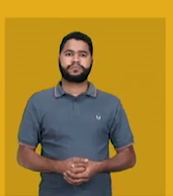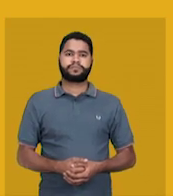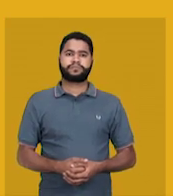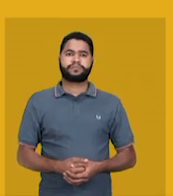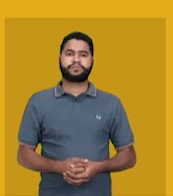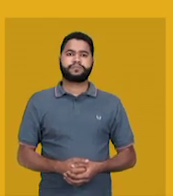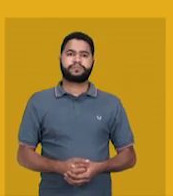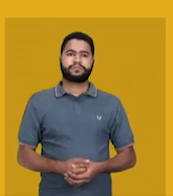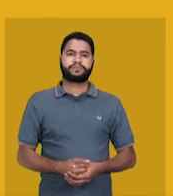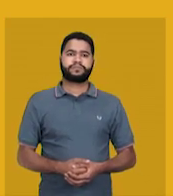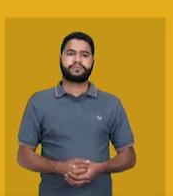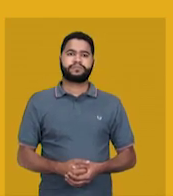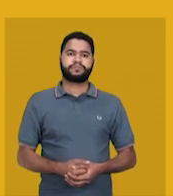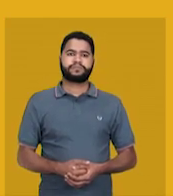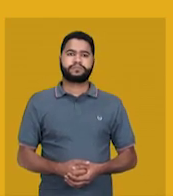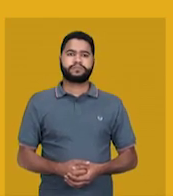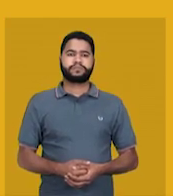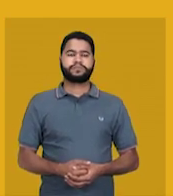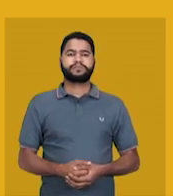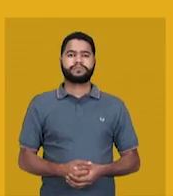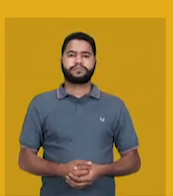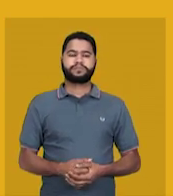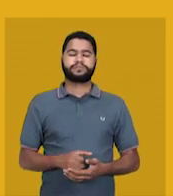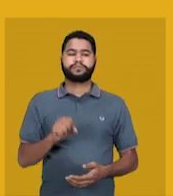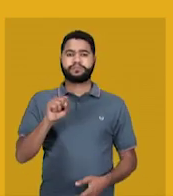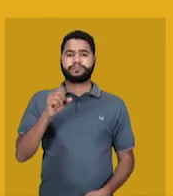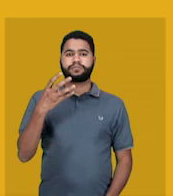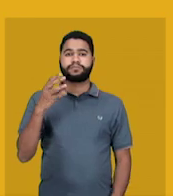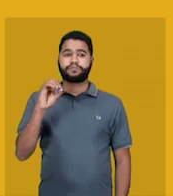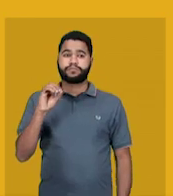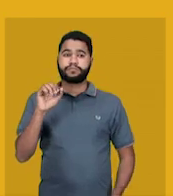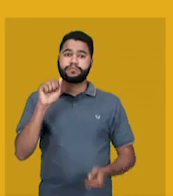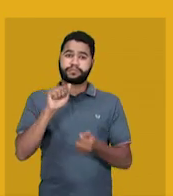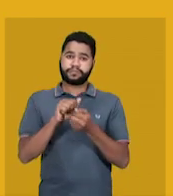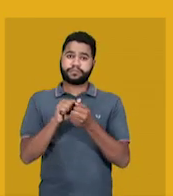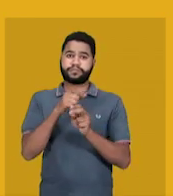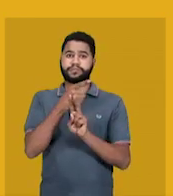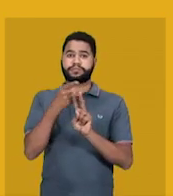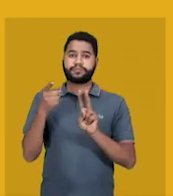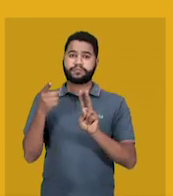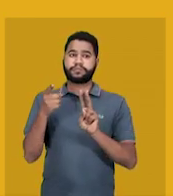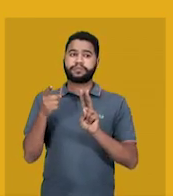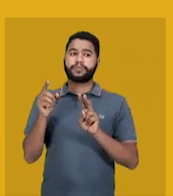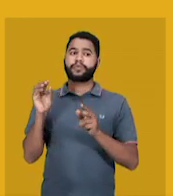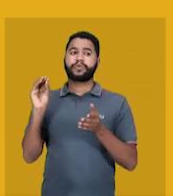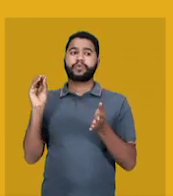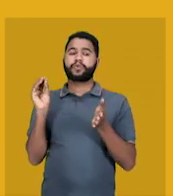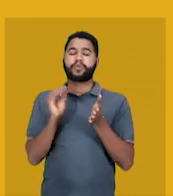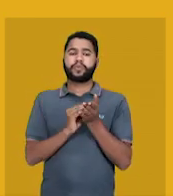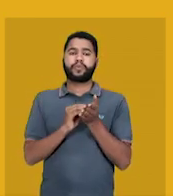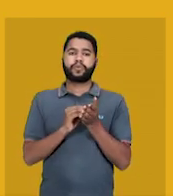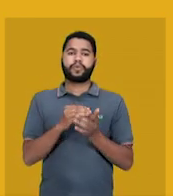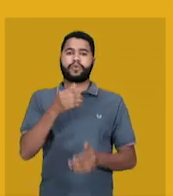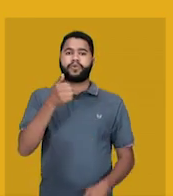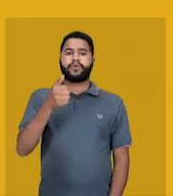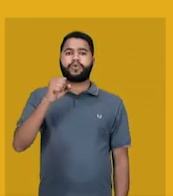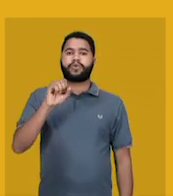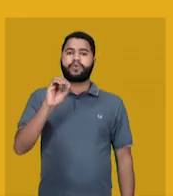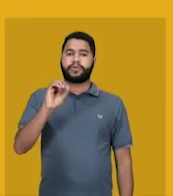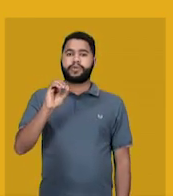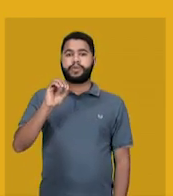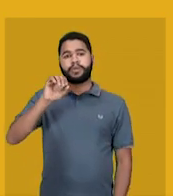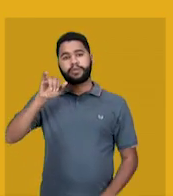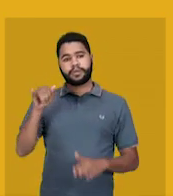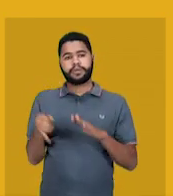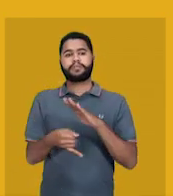o 840 junto com pin e vai colocar o 180 centro